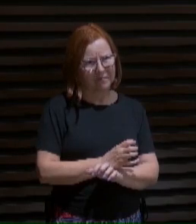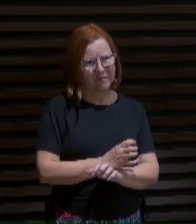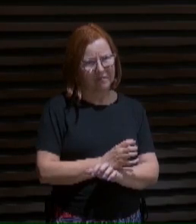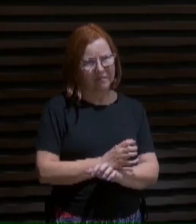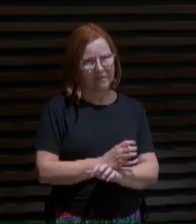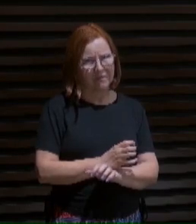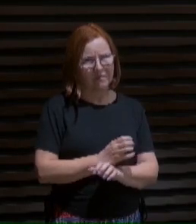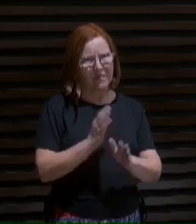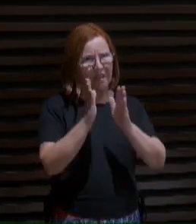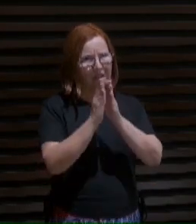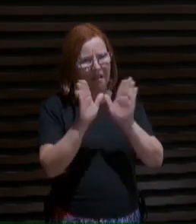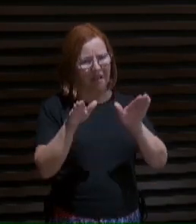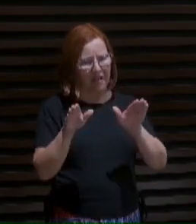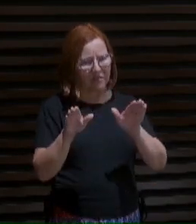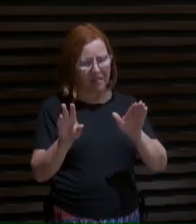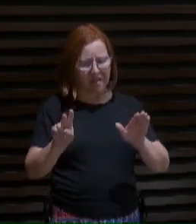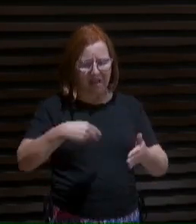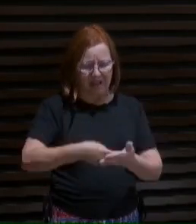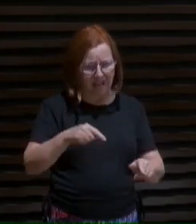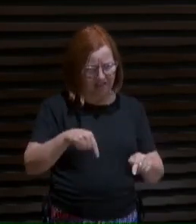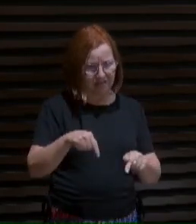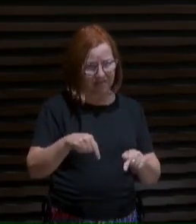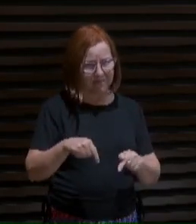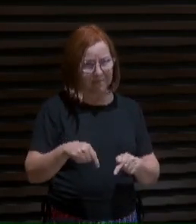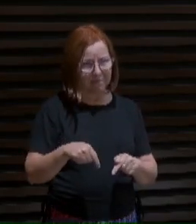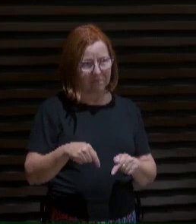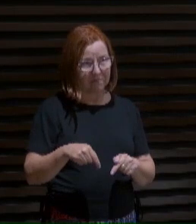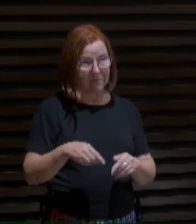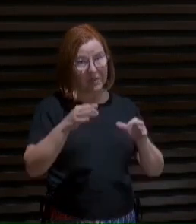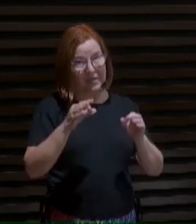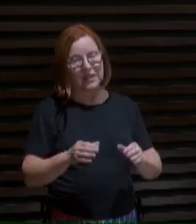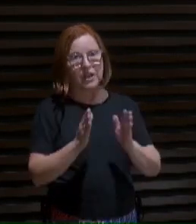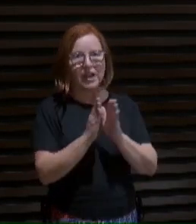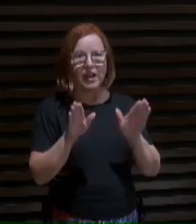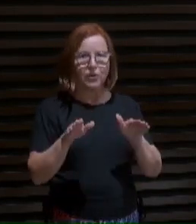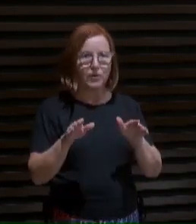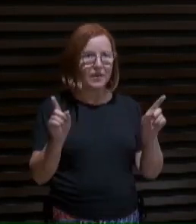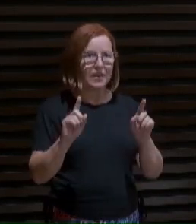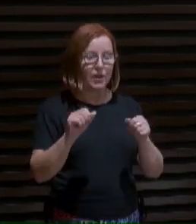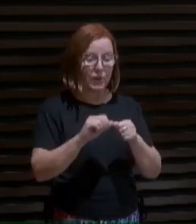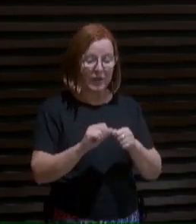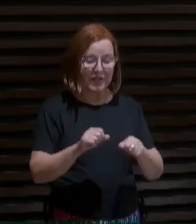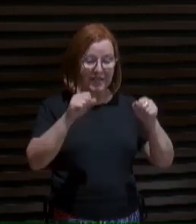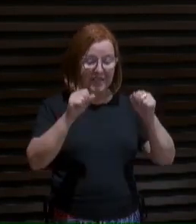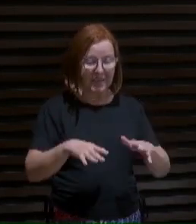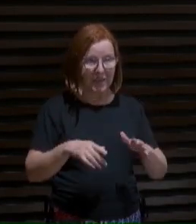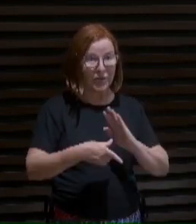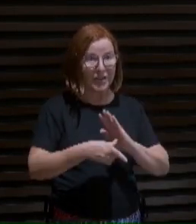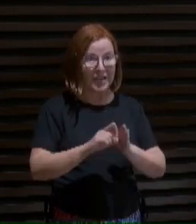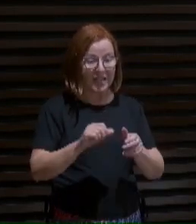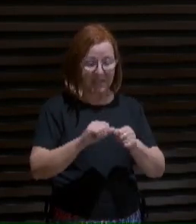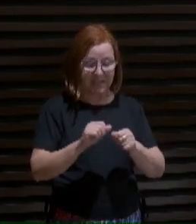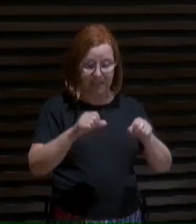anjos? Com certeza os anjos não foram criados antes da criação do mundo. Por